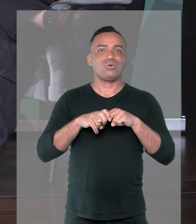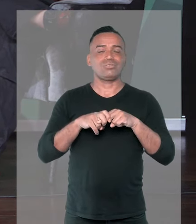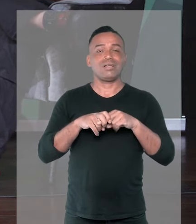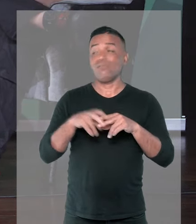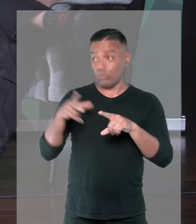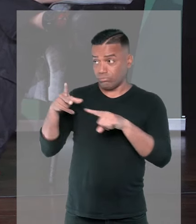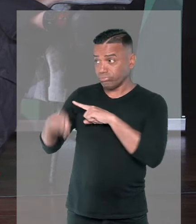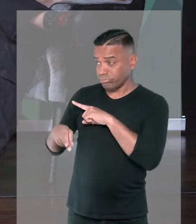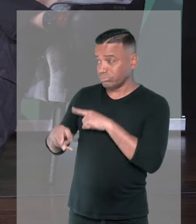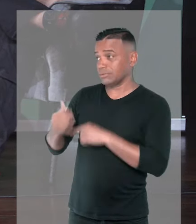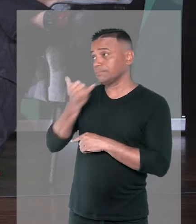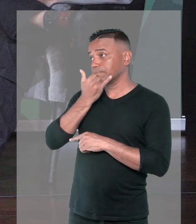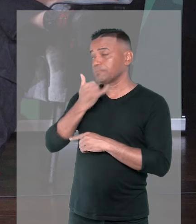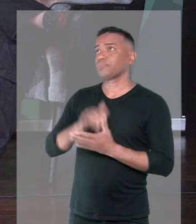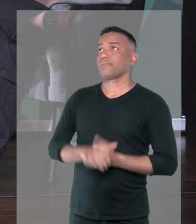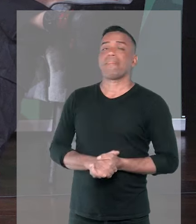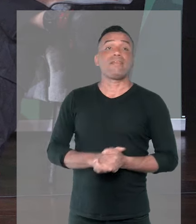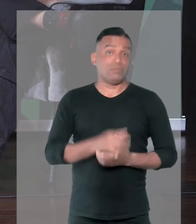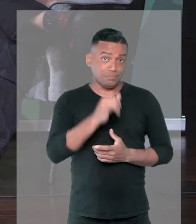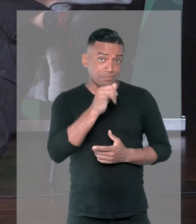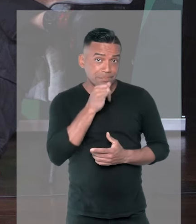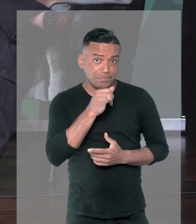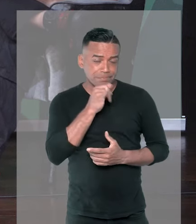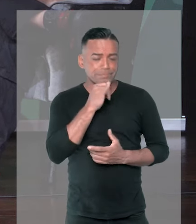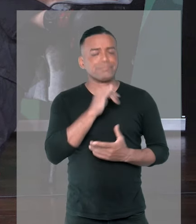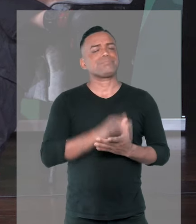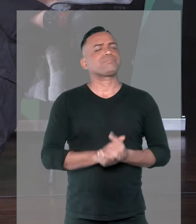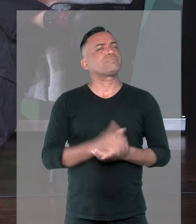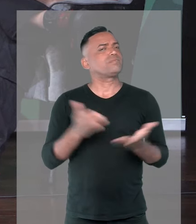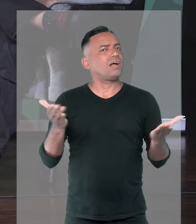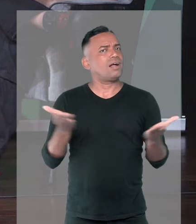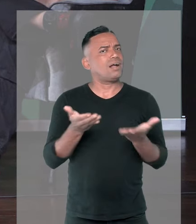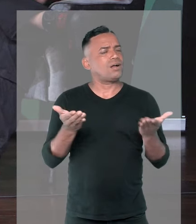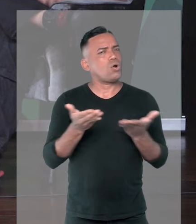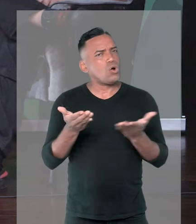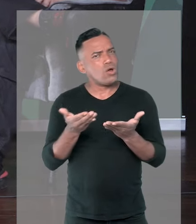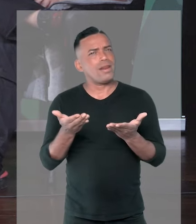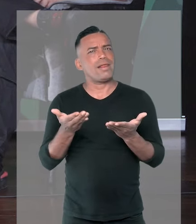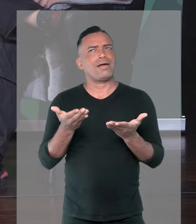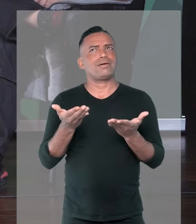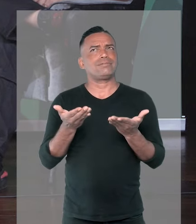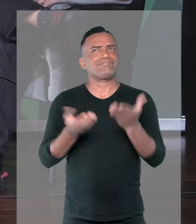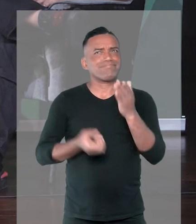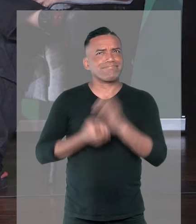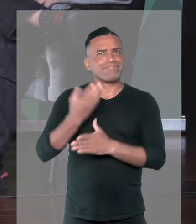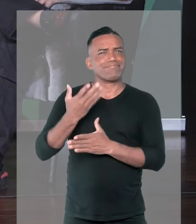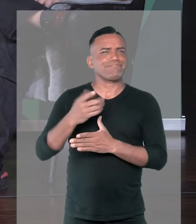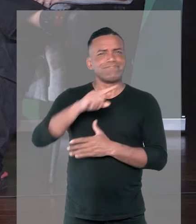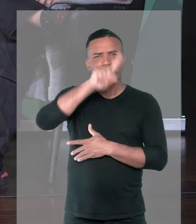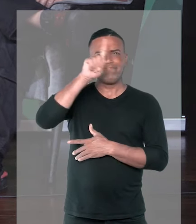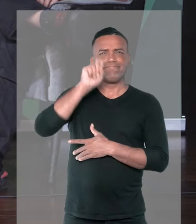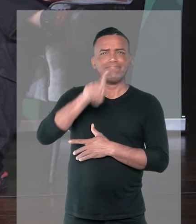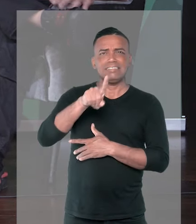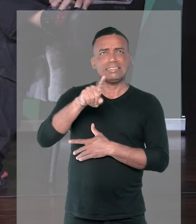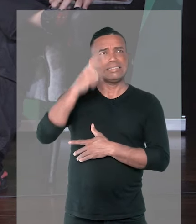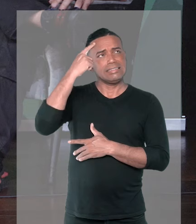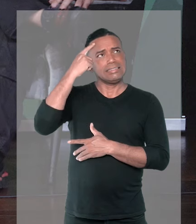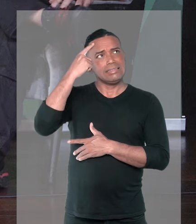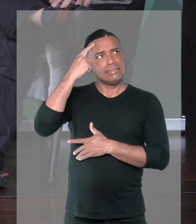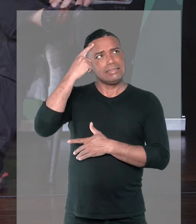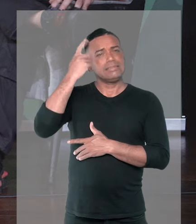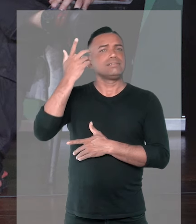interromper mesmo exemplo Vamos Construir aqui agora uma uma uma hipótese de mentalidade na qual o